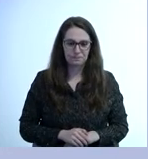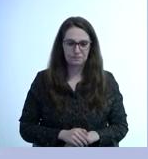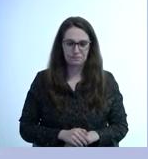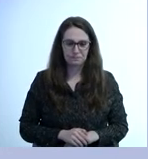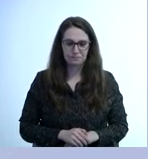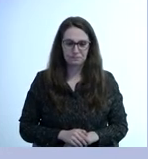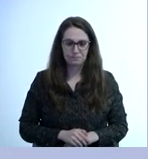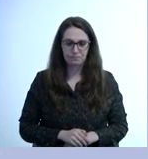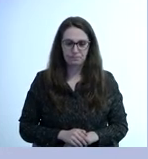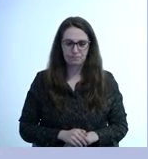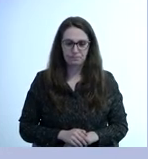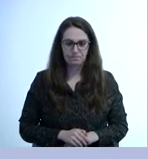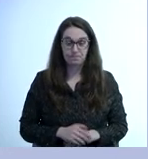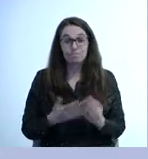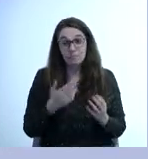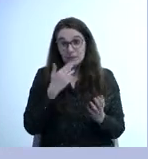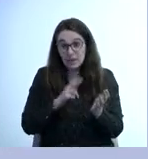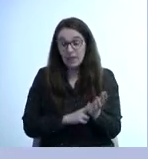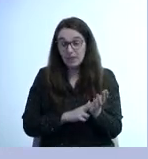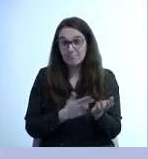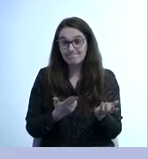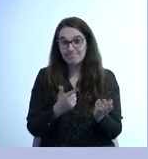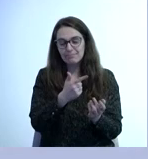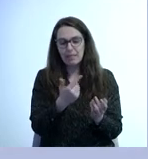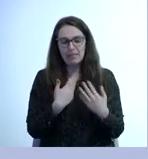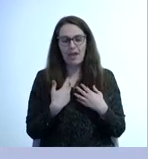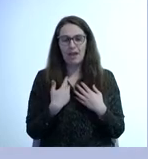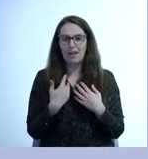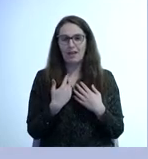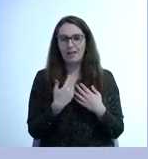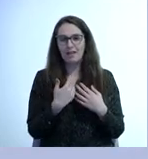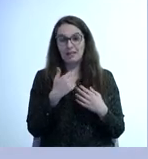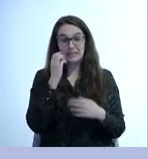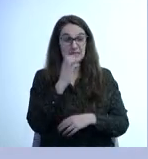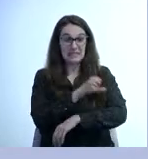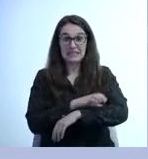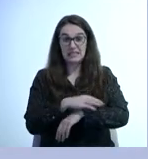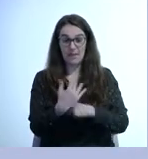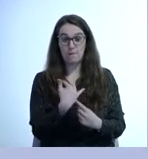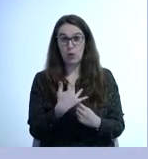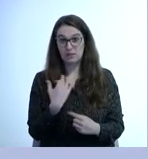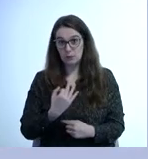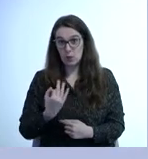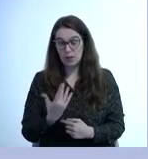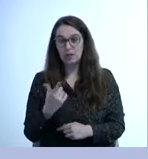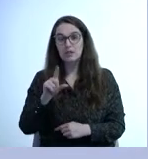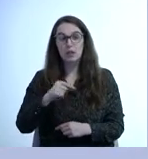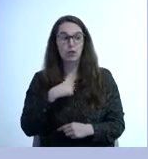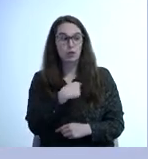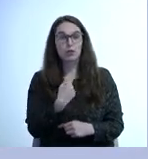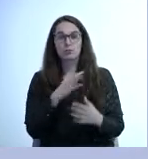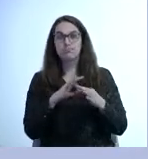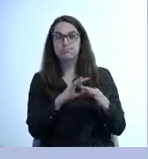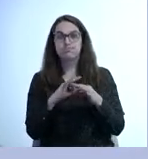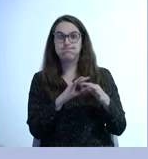Vieira. E a verdade é que isso deu-nos uma ligação muito forte, que se prolongou durante muito tempo,